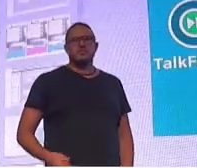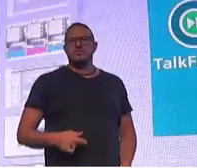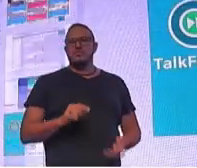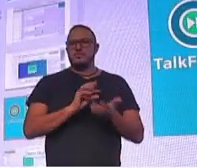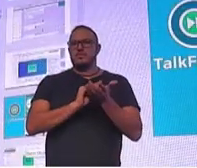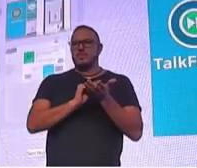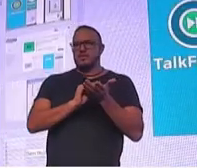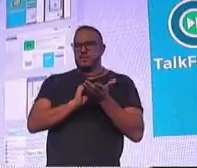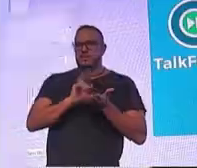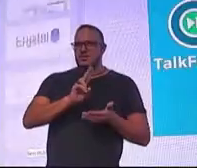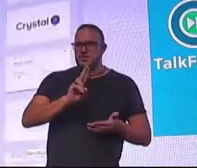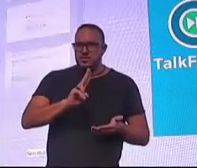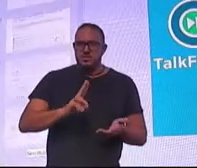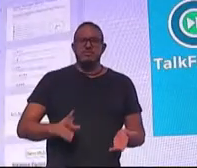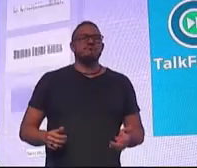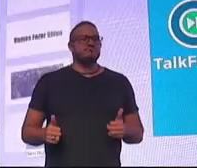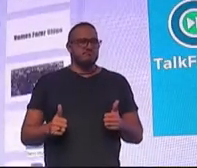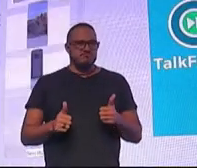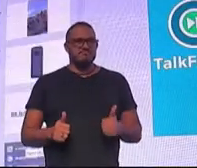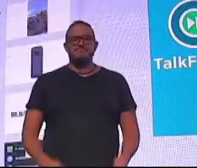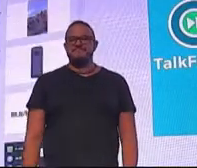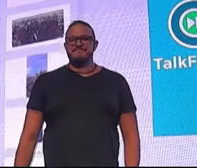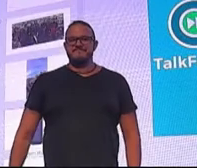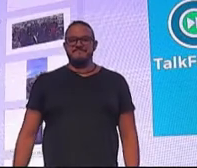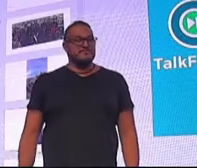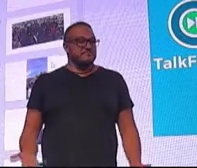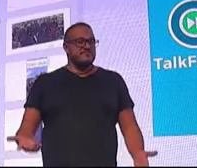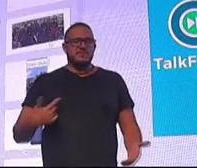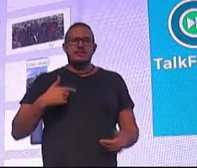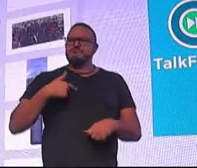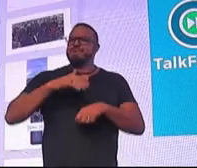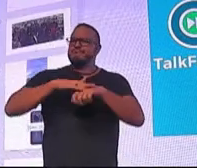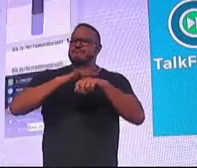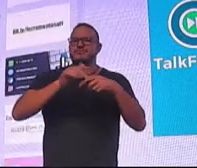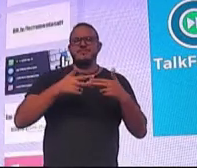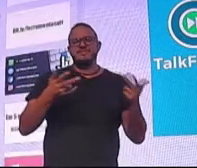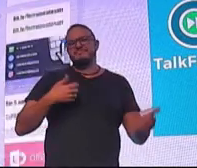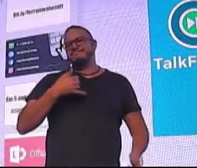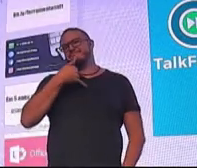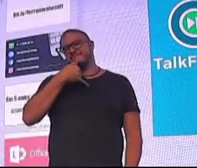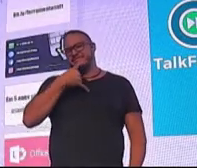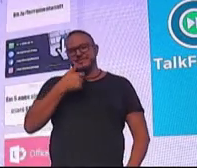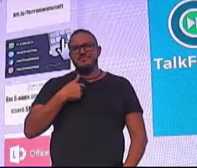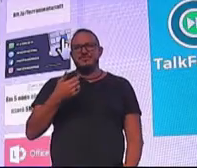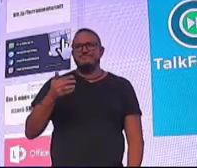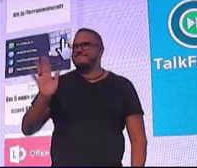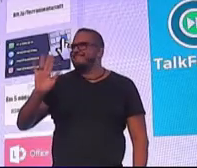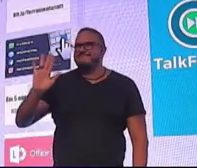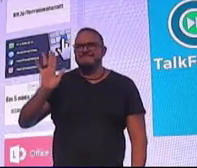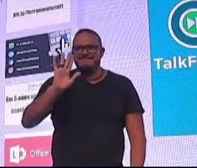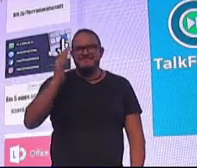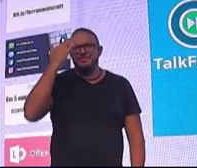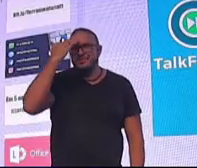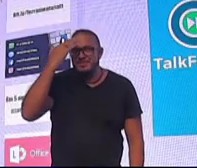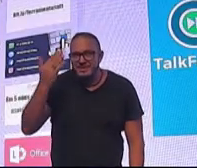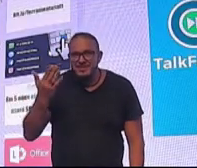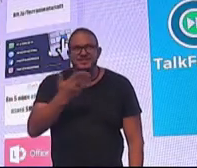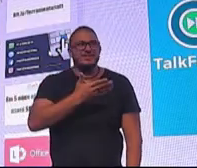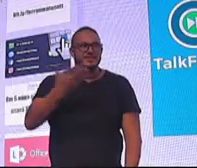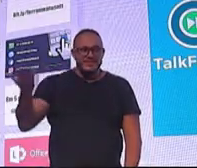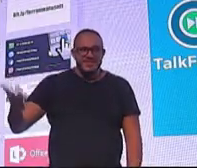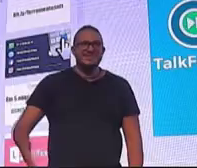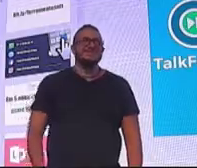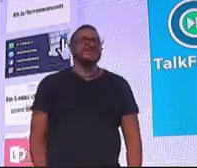gente? Sim. Beleza, TalkFaster. Tem muito mais, mas infelizmente vou ter que me despedir. Muito obrigado.